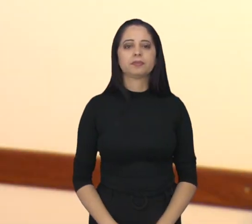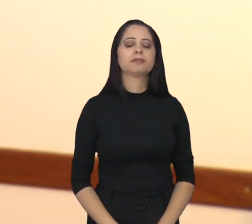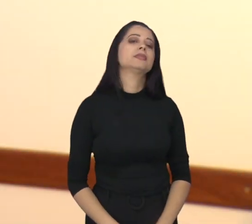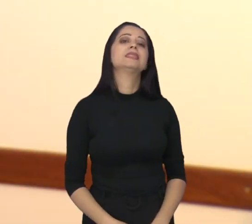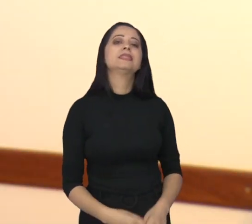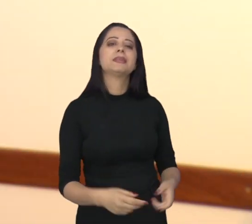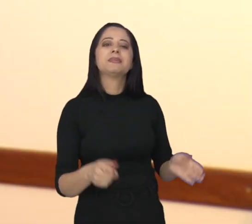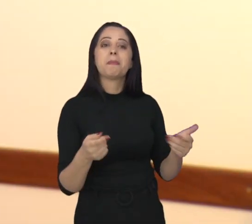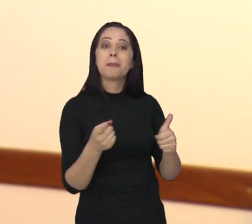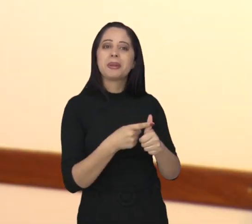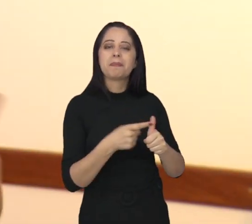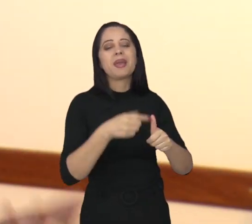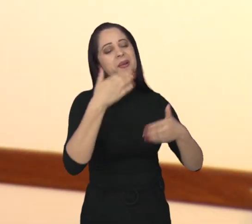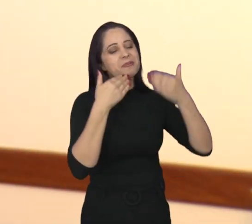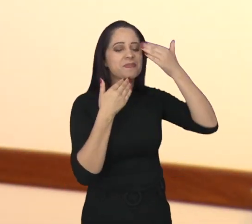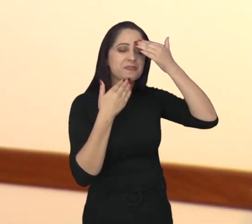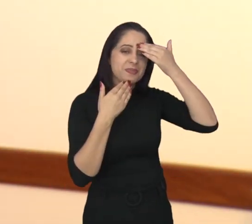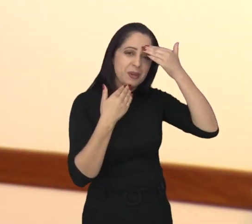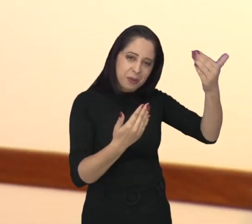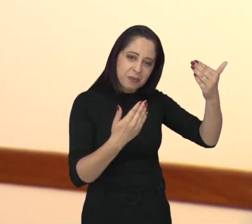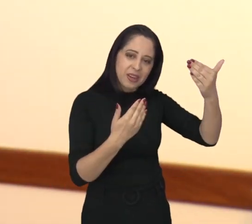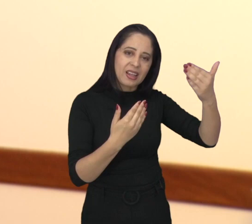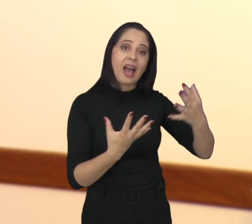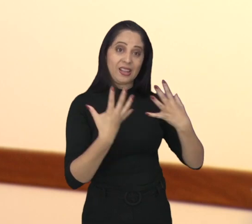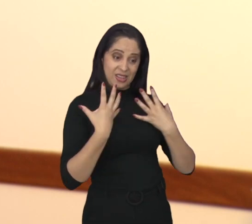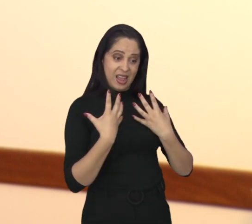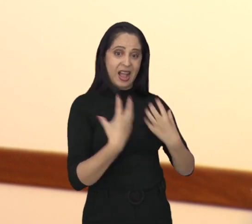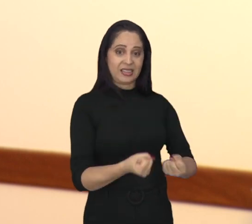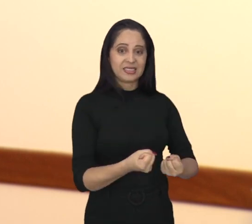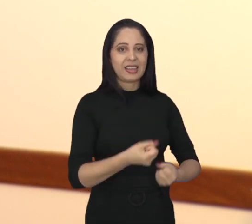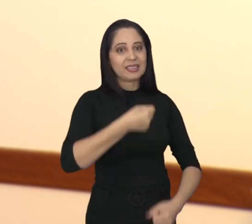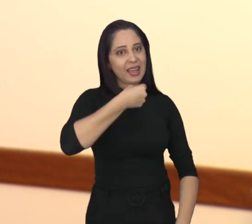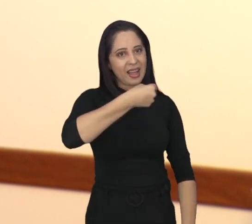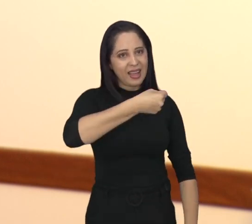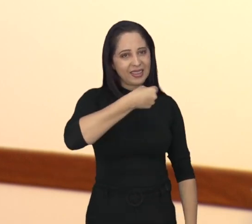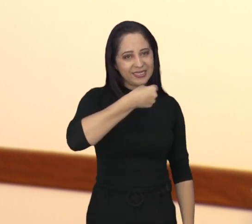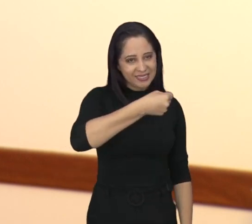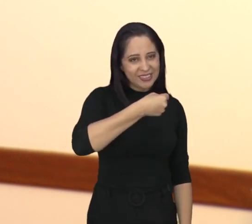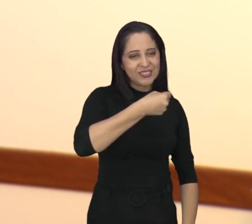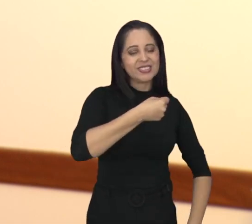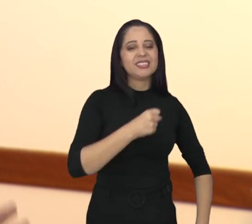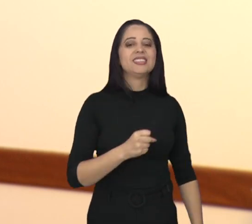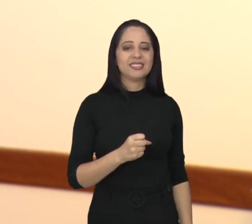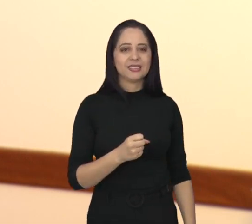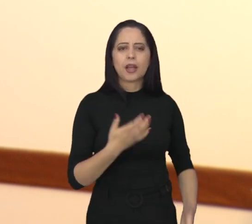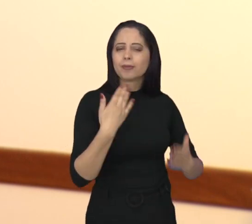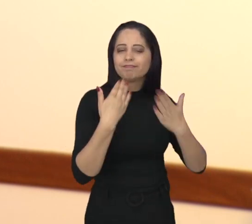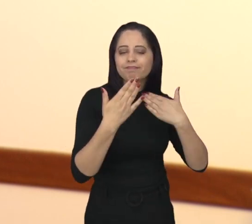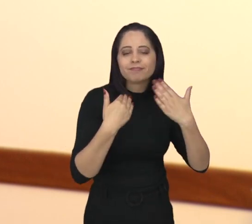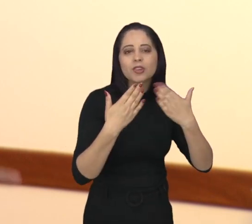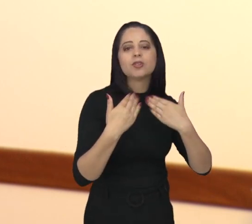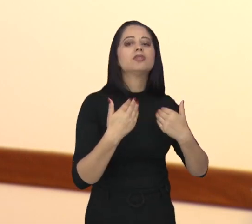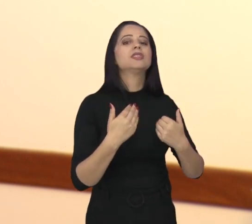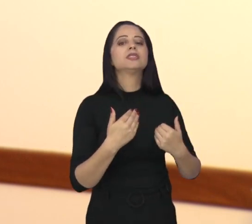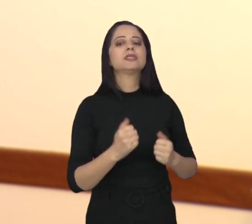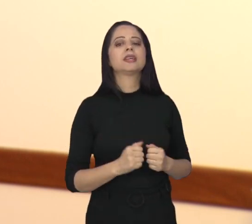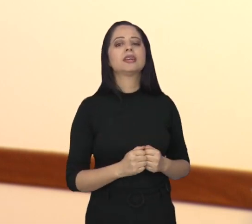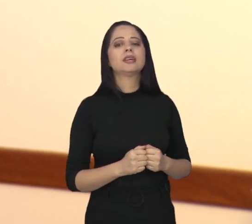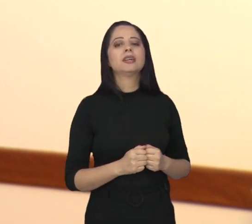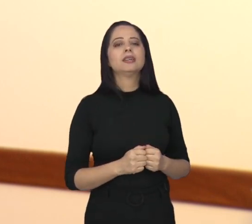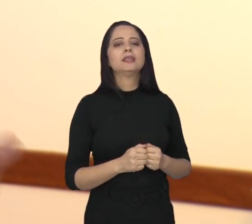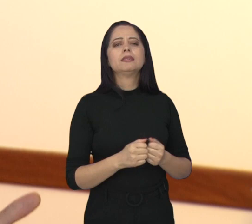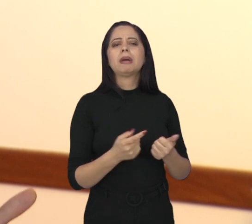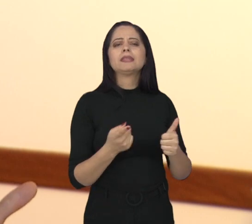Ângela, primeiramente gostaria de agradecer pela oportunidade, né, pelo tempinho que você reservou para conversar com a gente. Ângela, eu